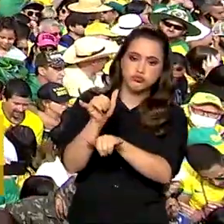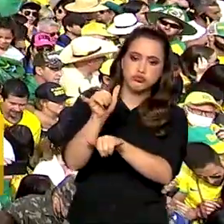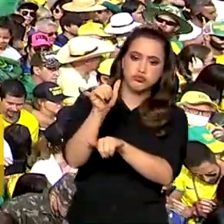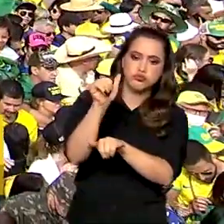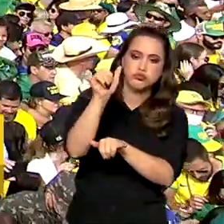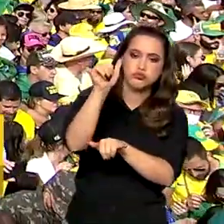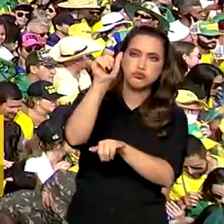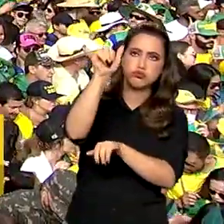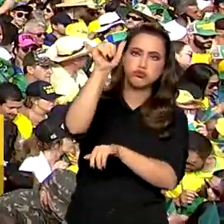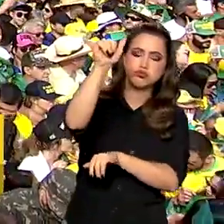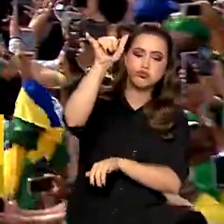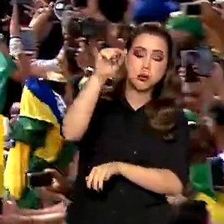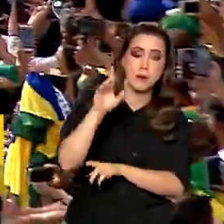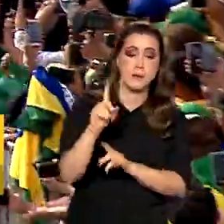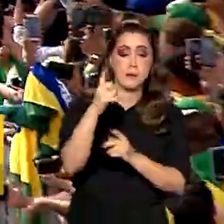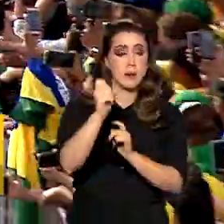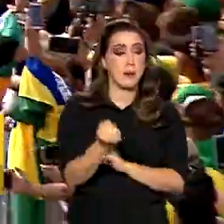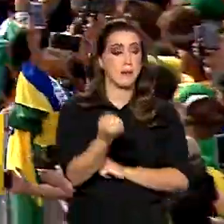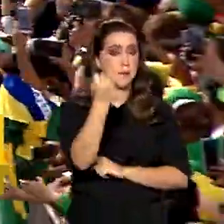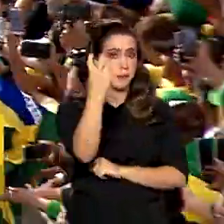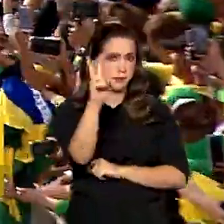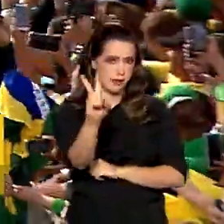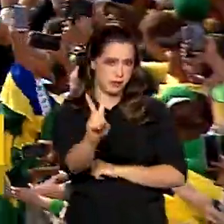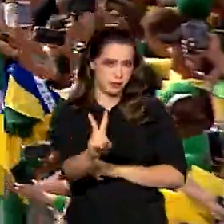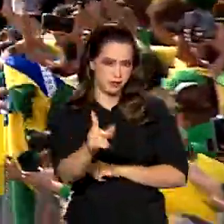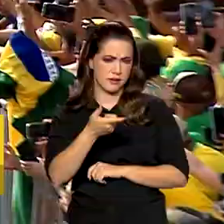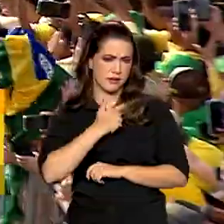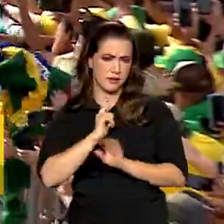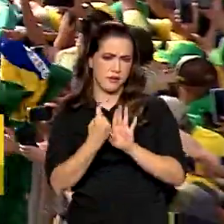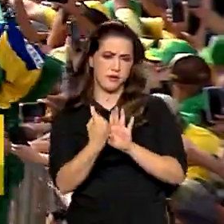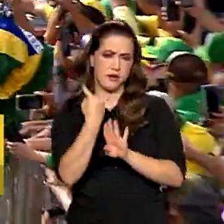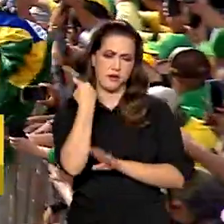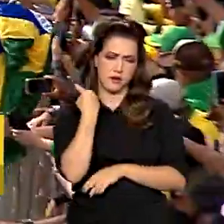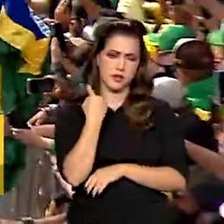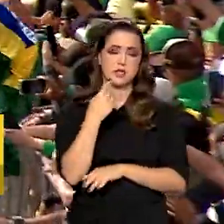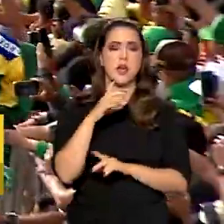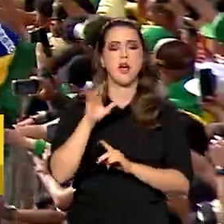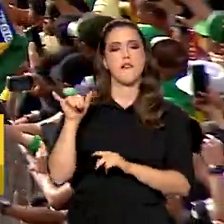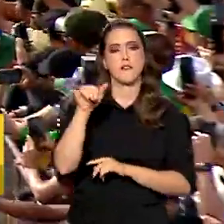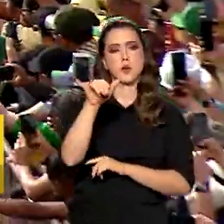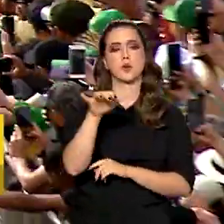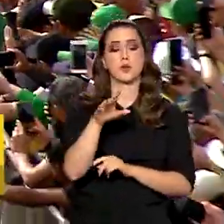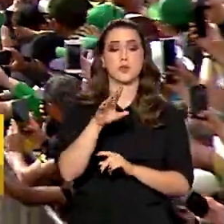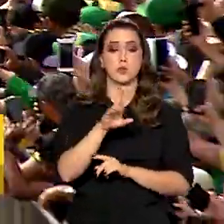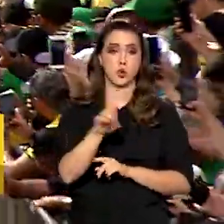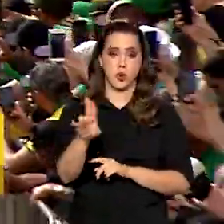inicialmente realizada, a primeira vez que foi realizada foi com aqueles aviões T-6, que eu comentei anteriormente contigo,